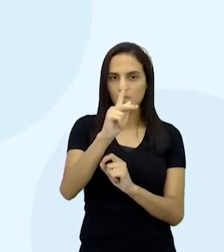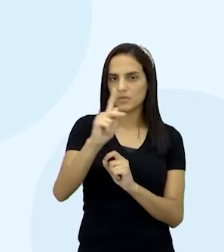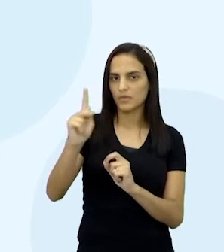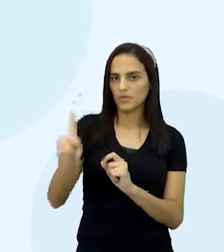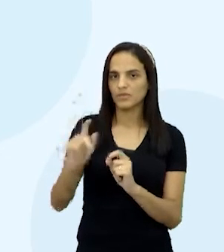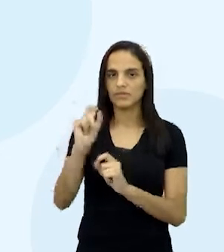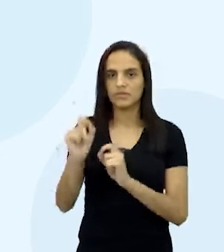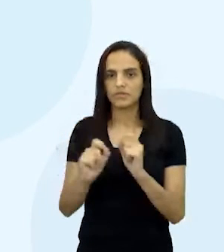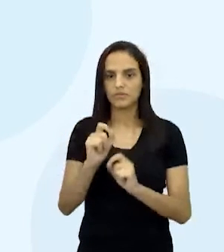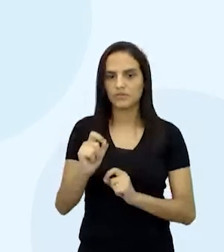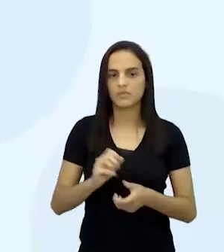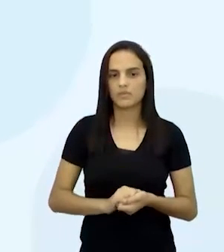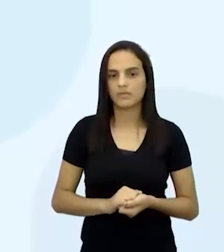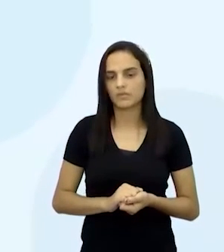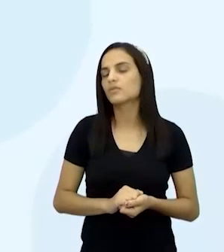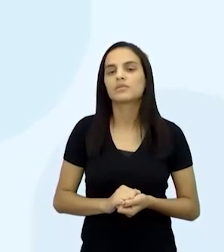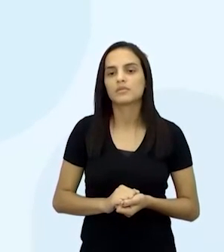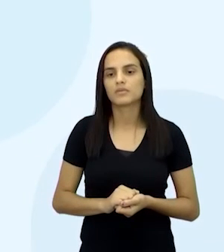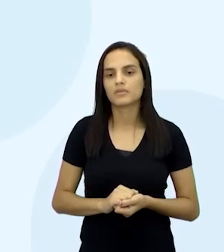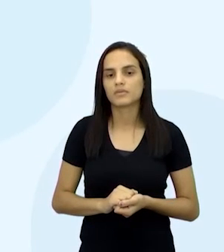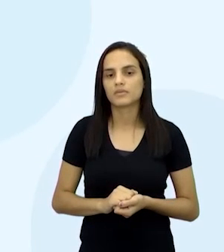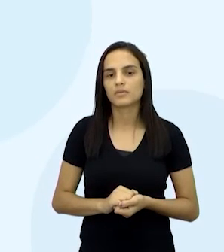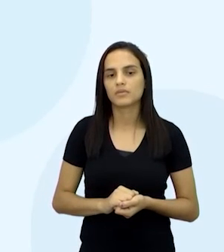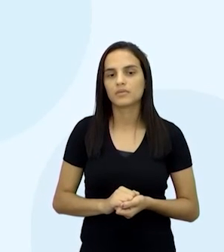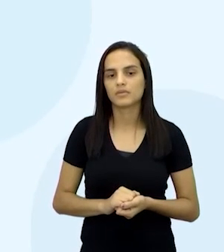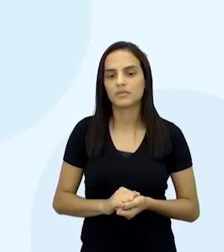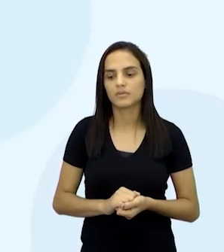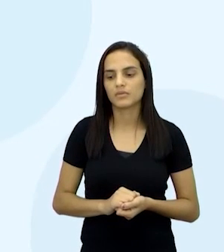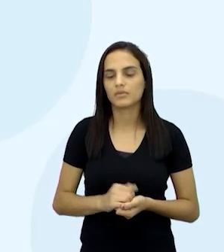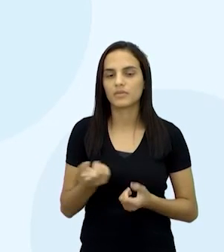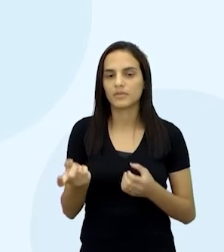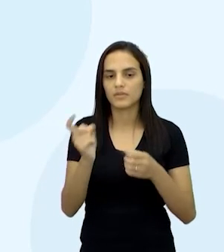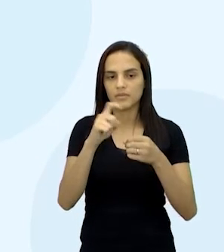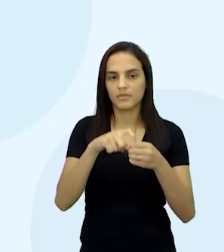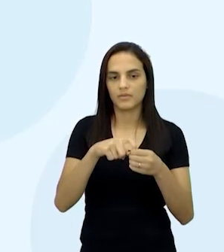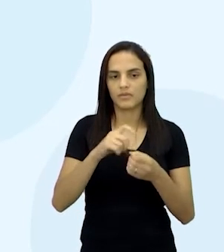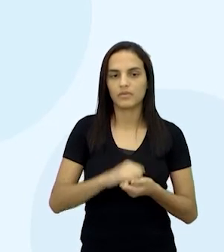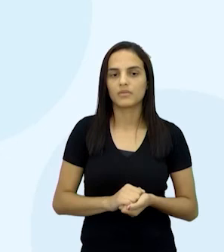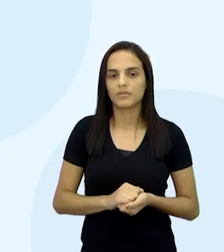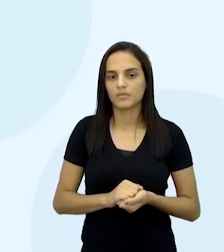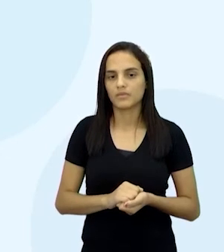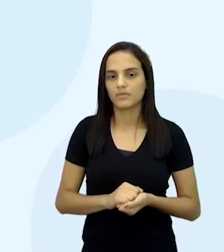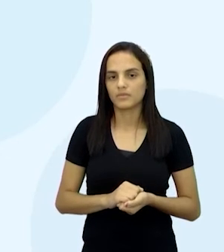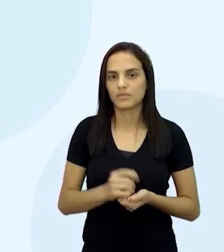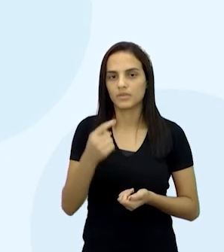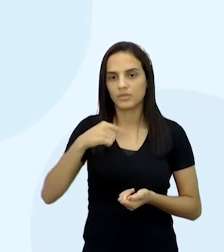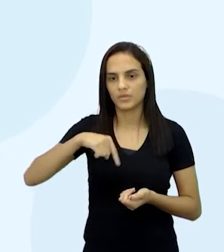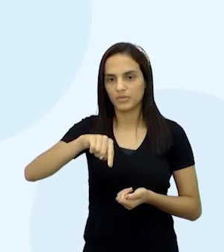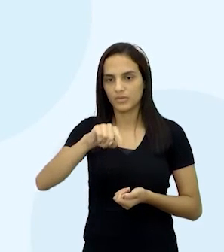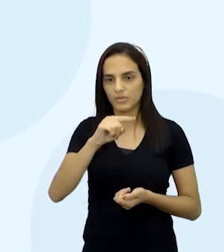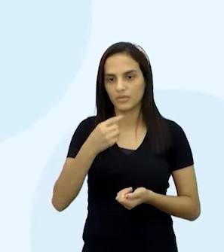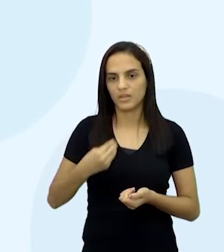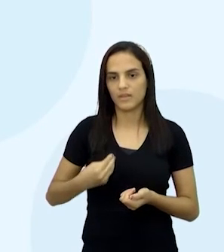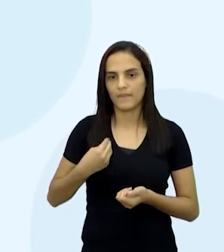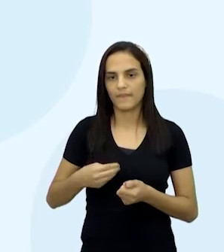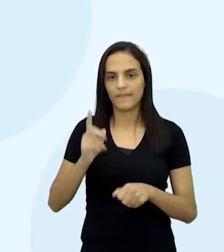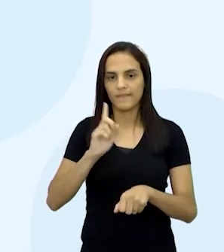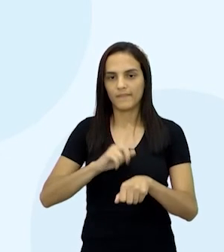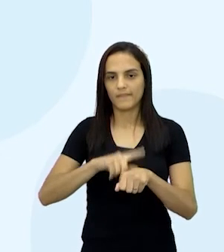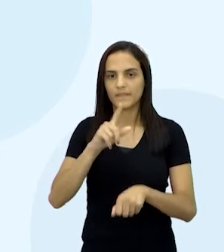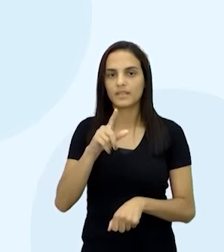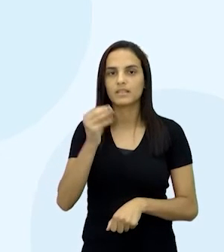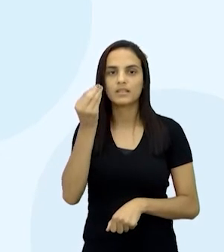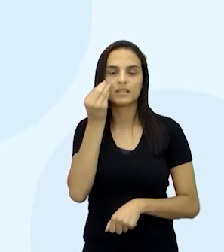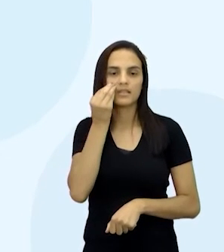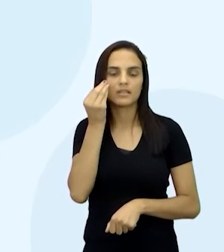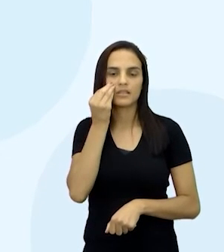professores? Primeiro, aqui, ó. Peraí, pronto. Opa. Gente, olha, a gente está ao vivo,